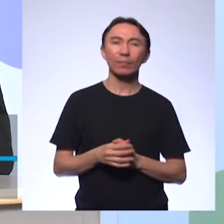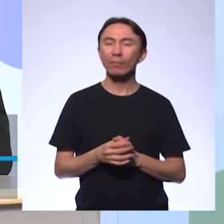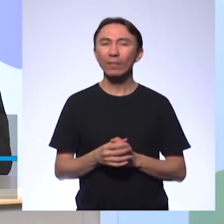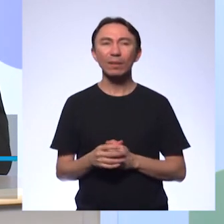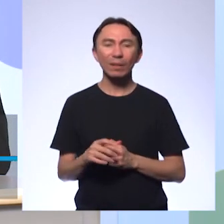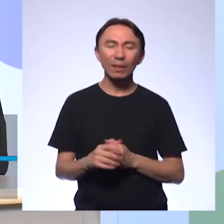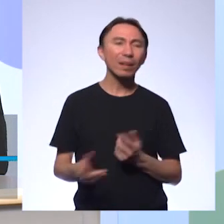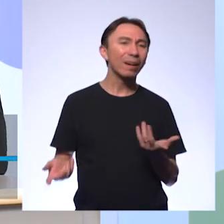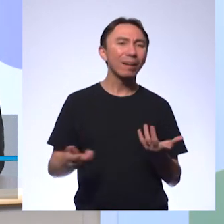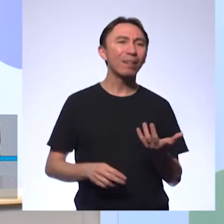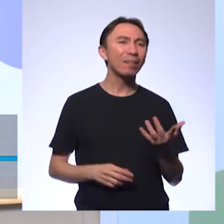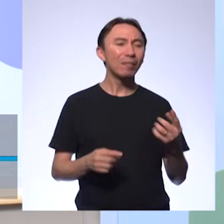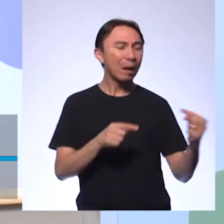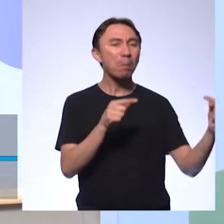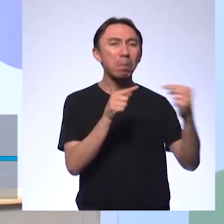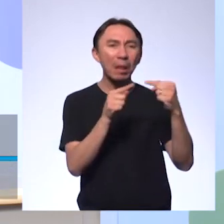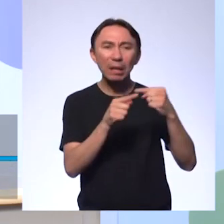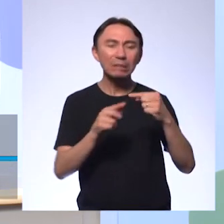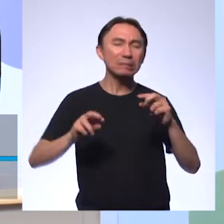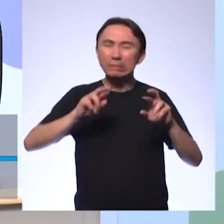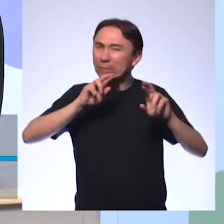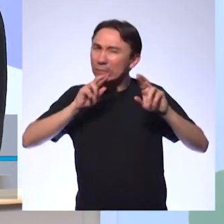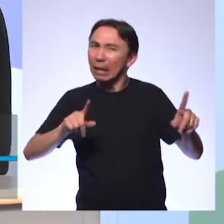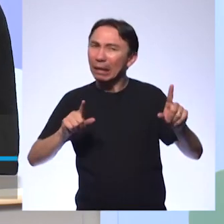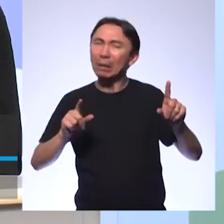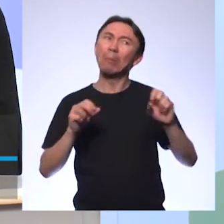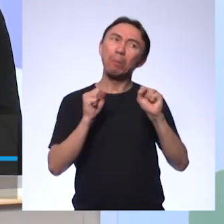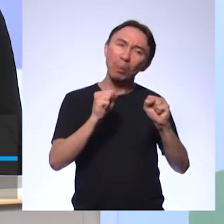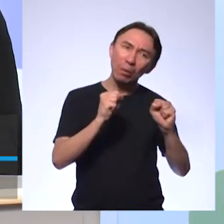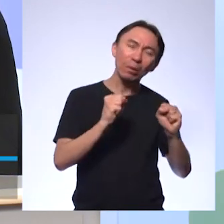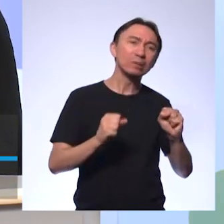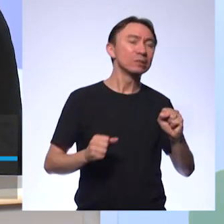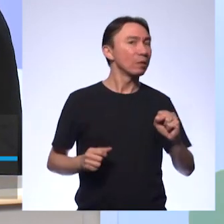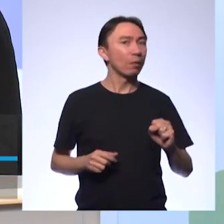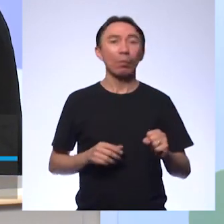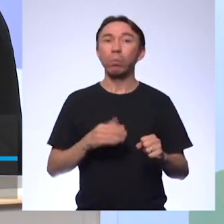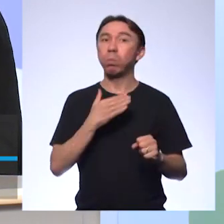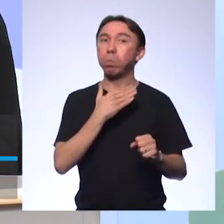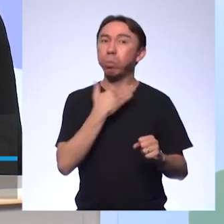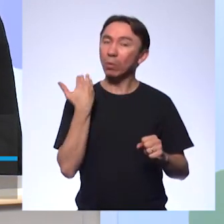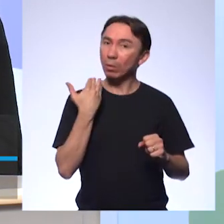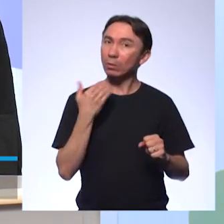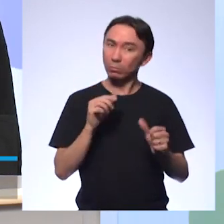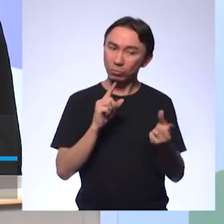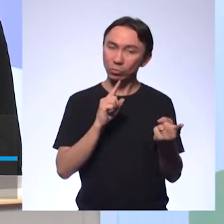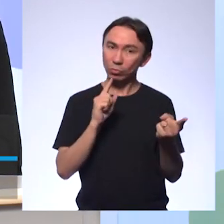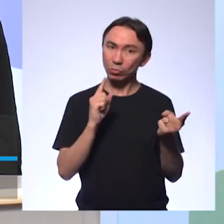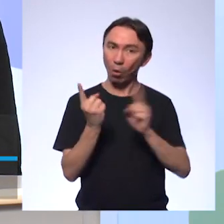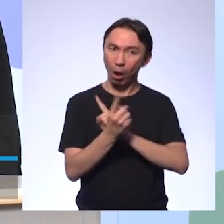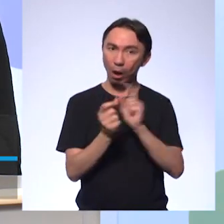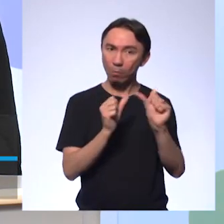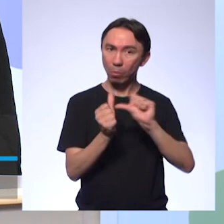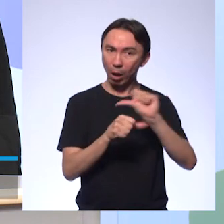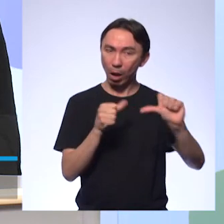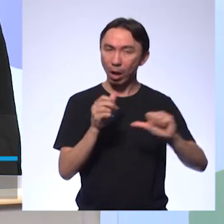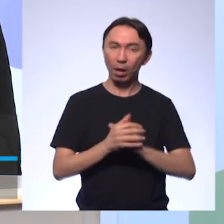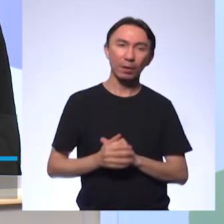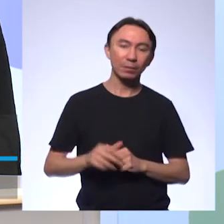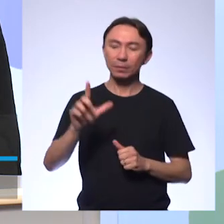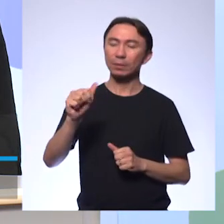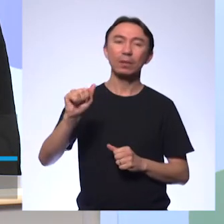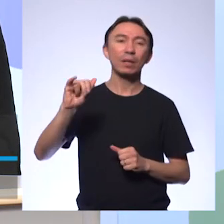funções diferentes e podem ser mortais se trocados? Ele está perguntando. Sim. A Laiane, saber identificar os